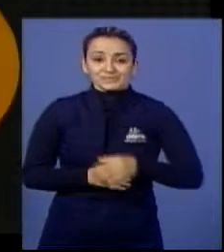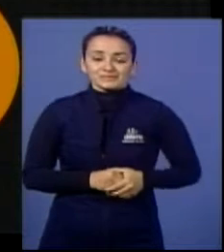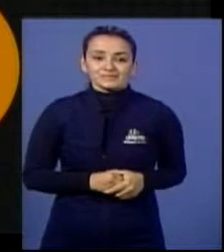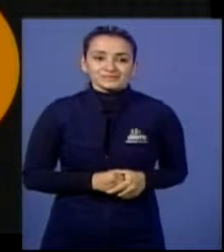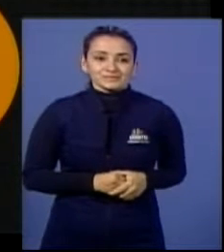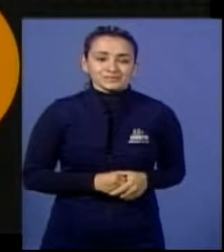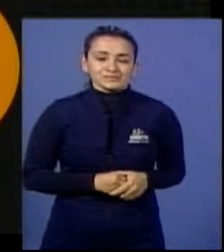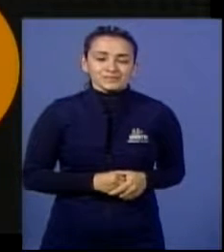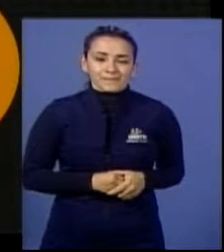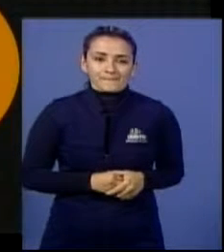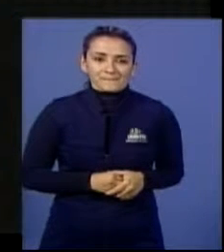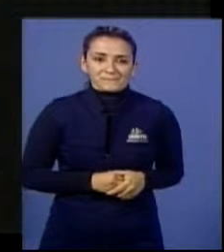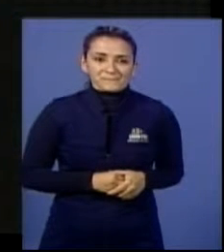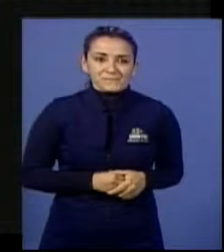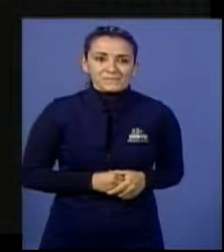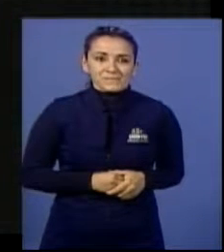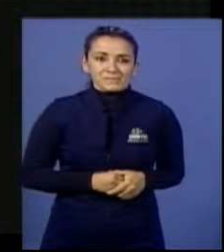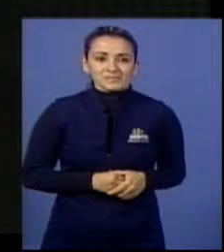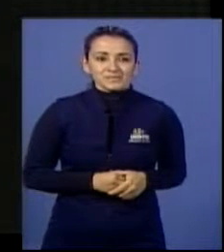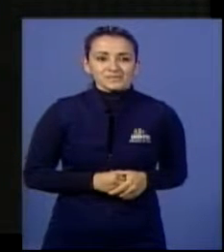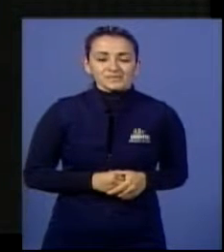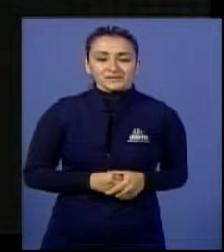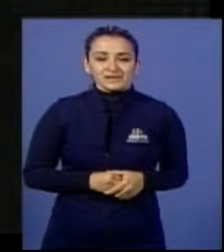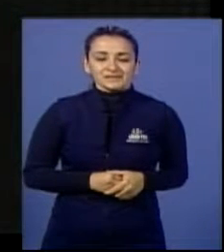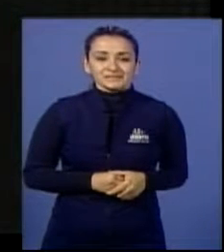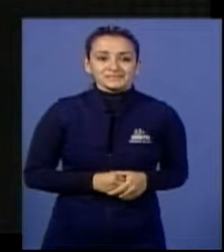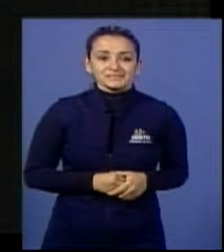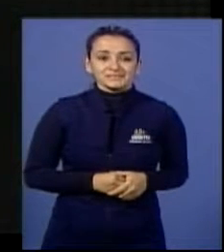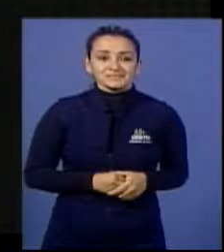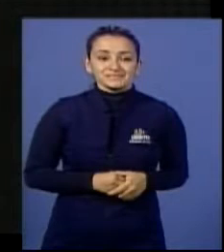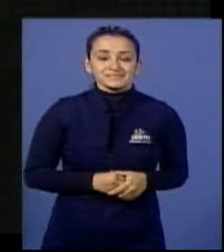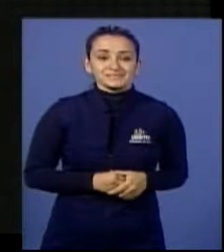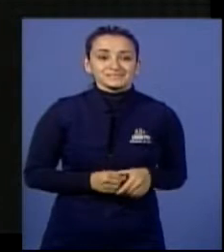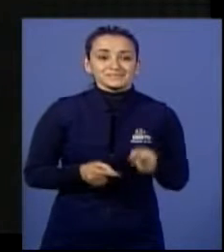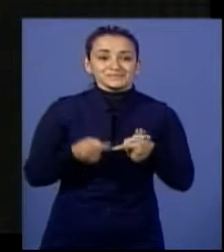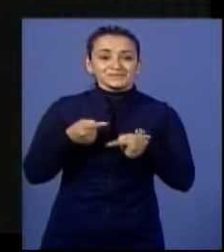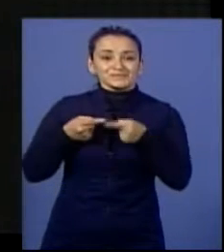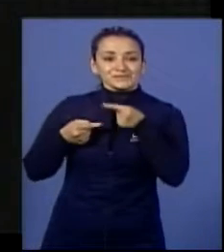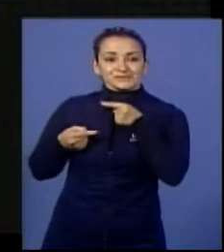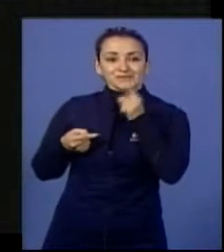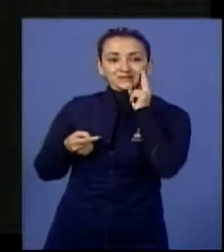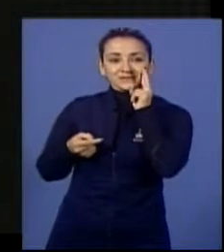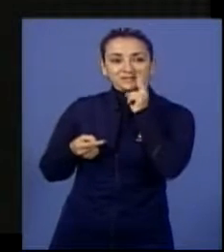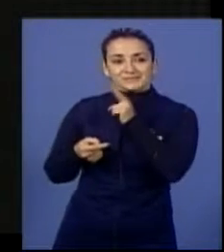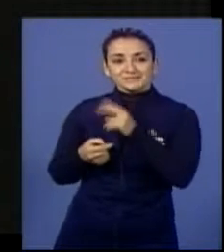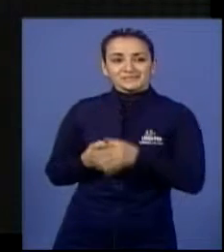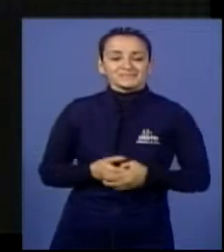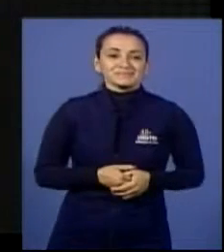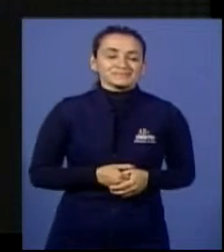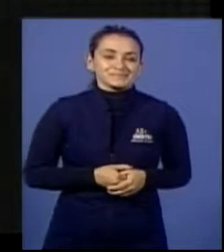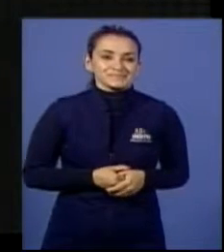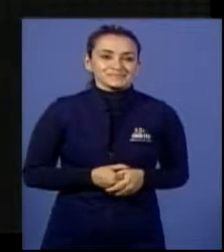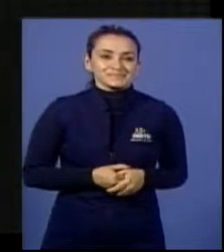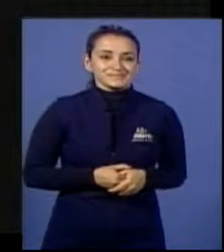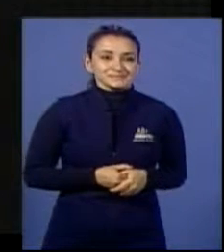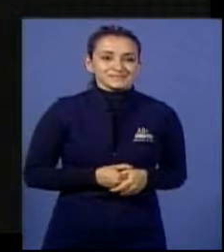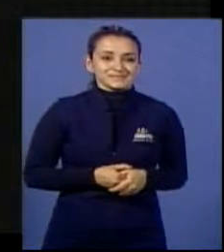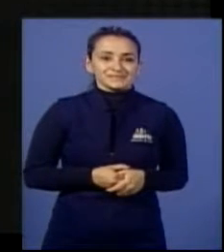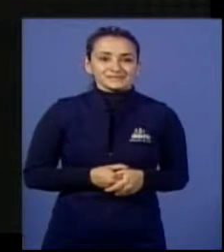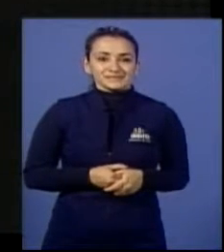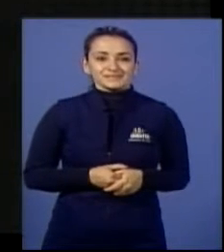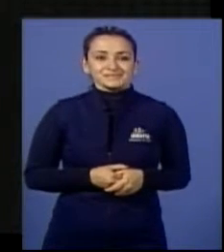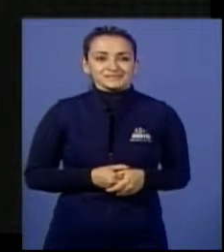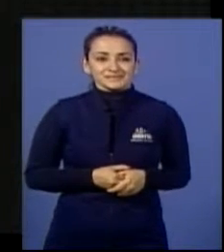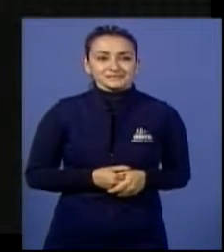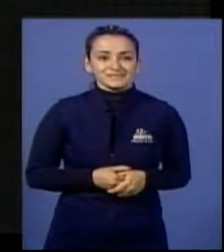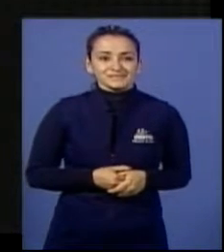coisa. Na estrutura que nós temos, cadê a estrutura? Acho que tem que voltar agora. Acho que tem que voltar. Está indo para frente, peraí. Acho que eu